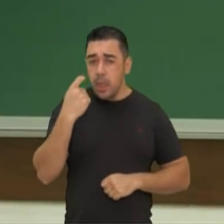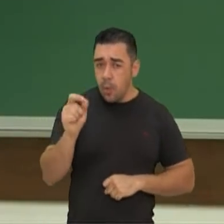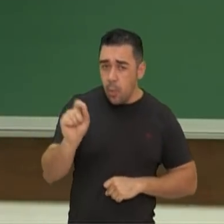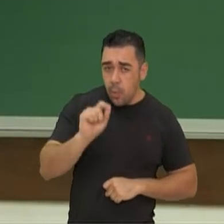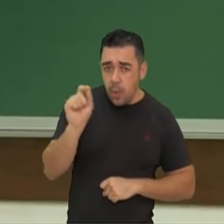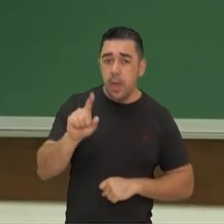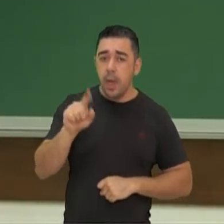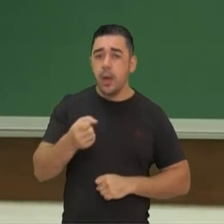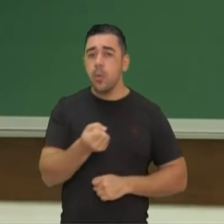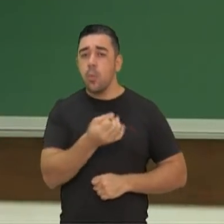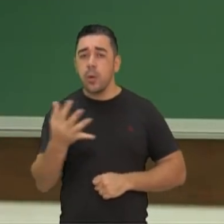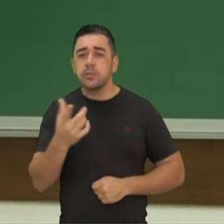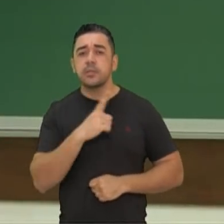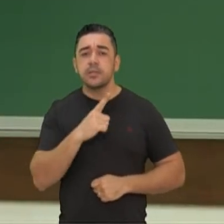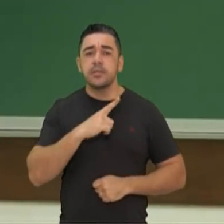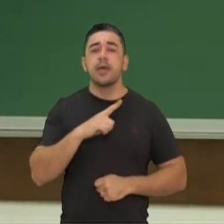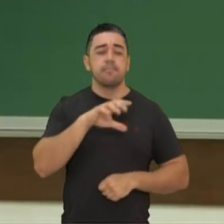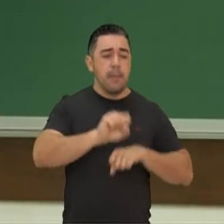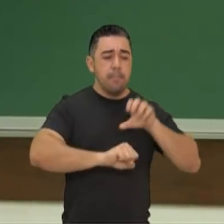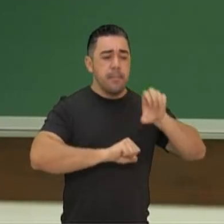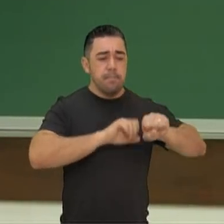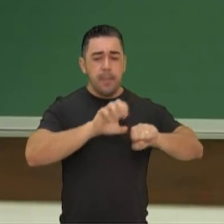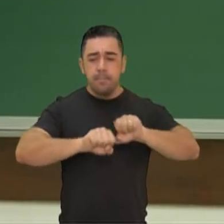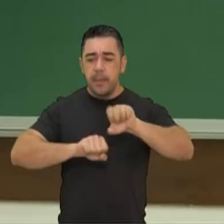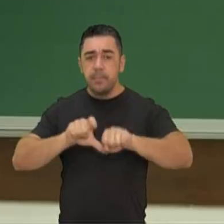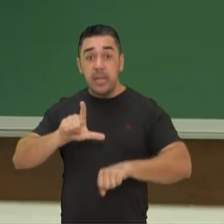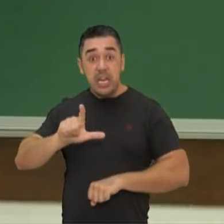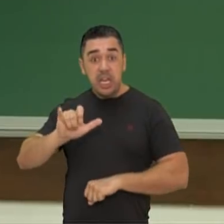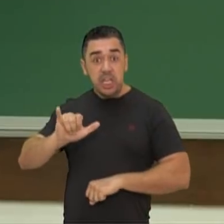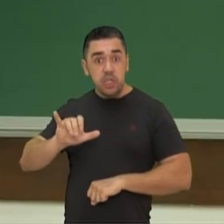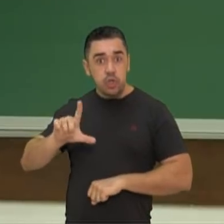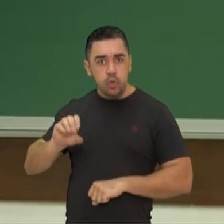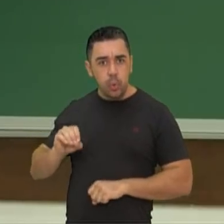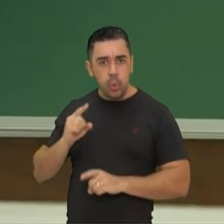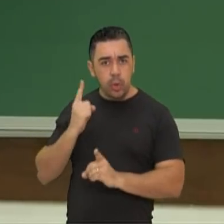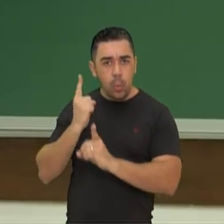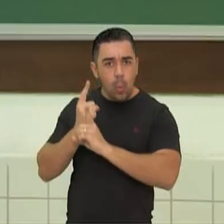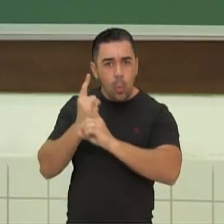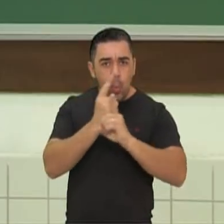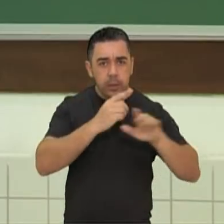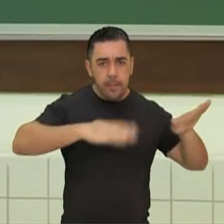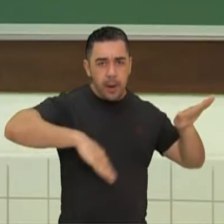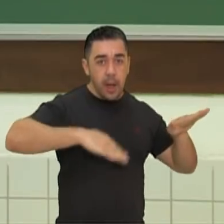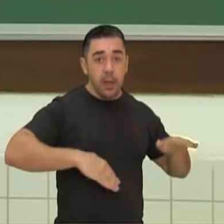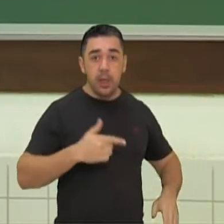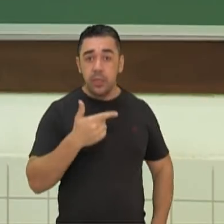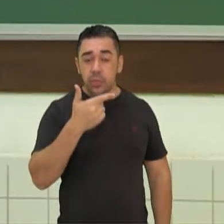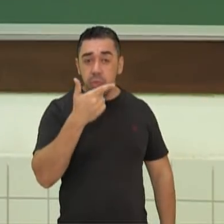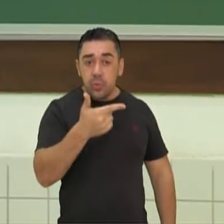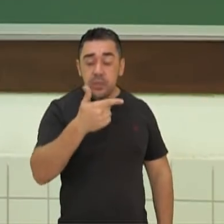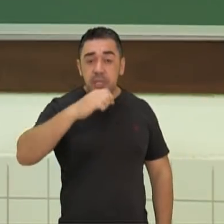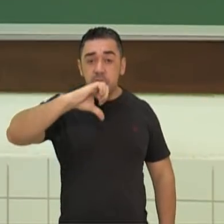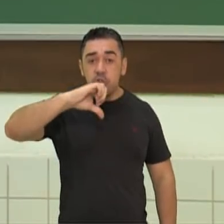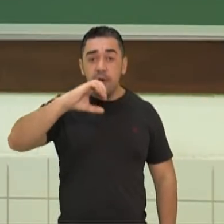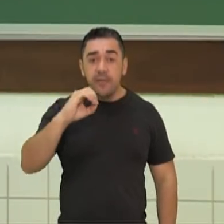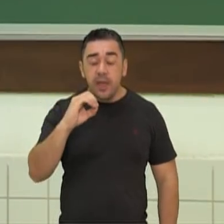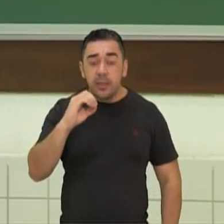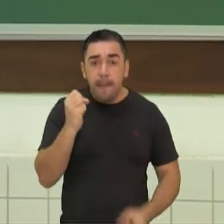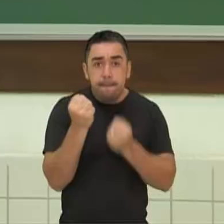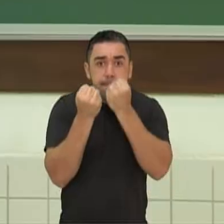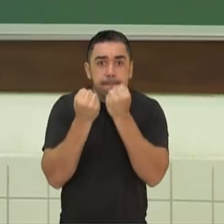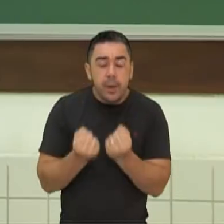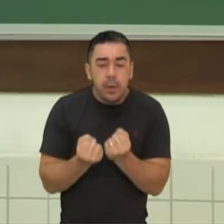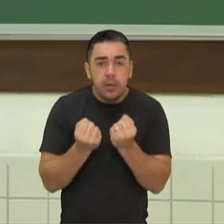atenção é a quantidade de lixo retirada da praia, tá? Afinal, são 290 toneladas,